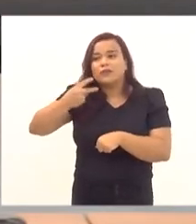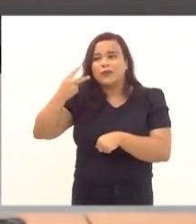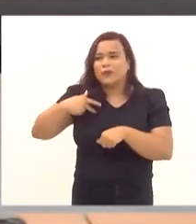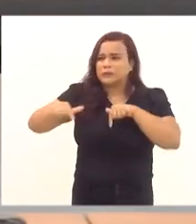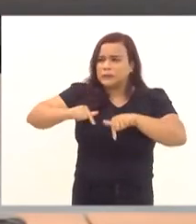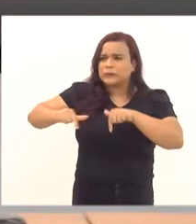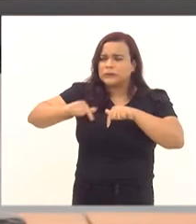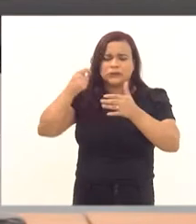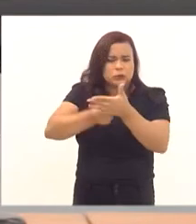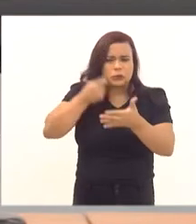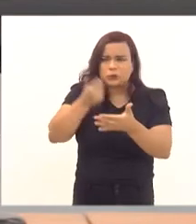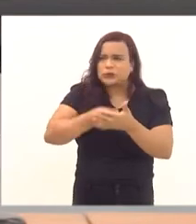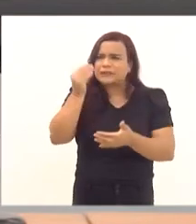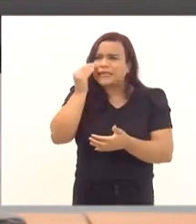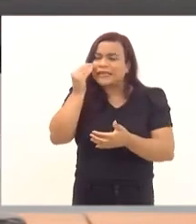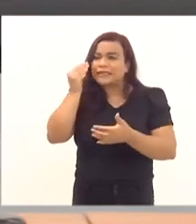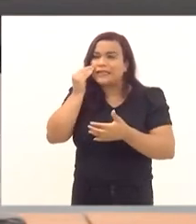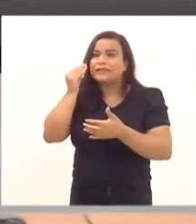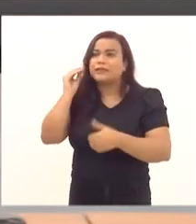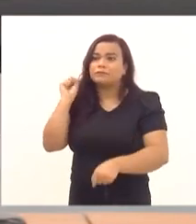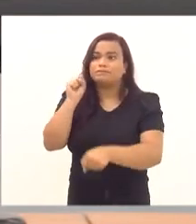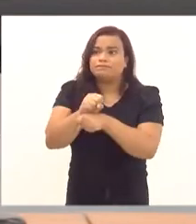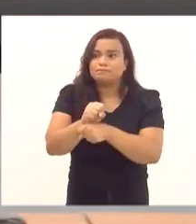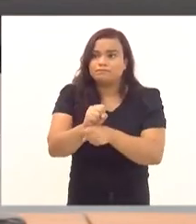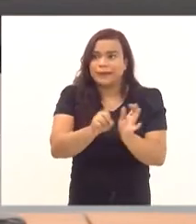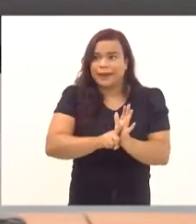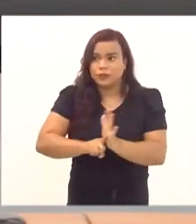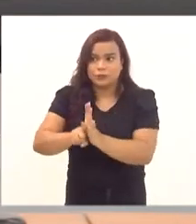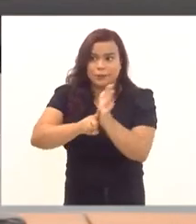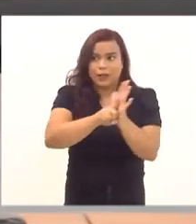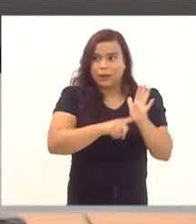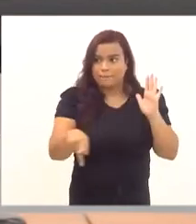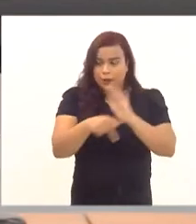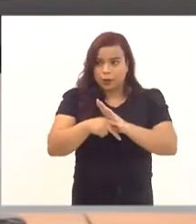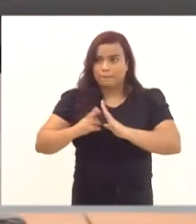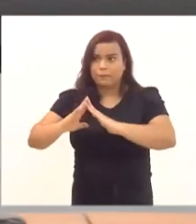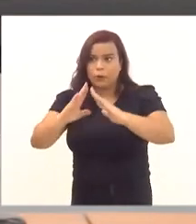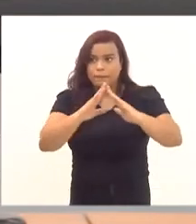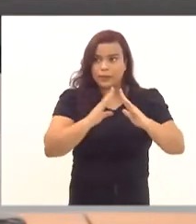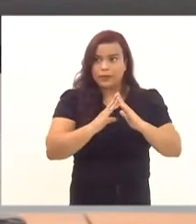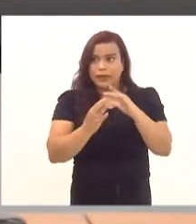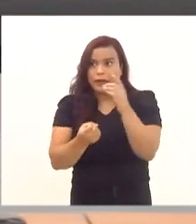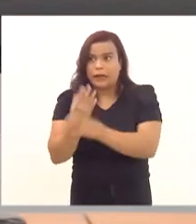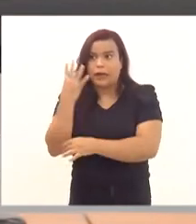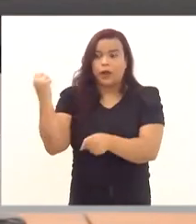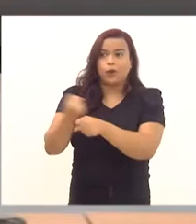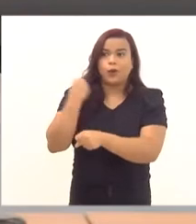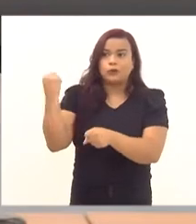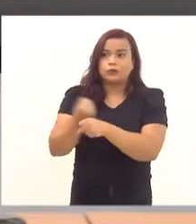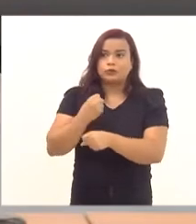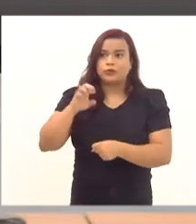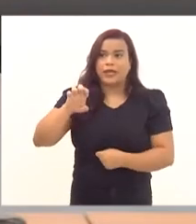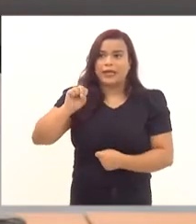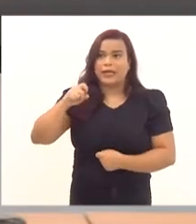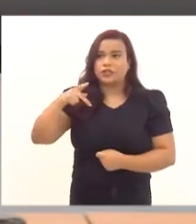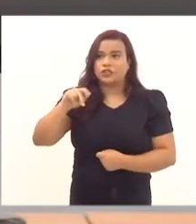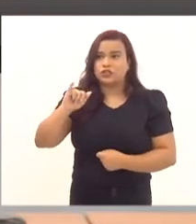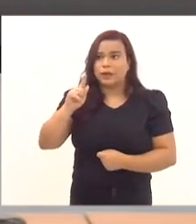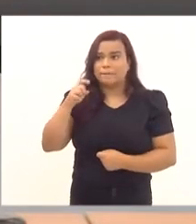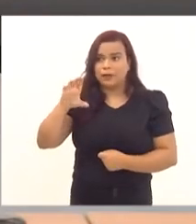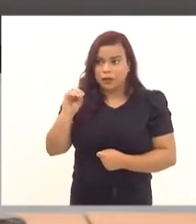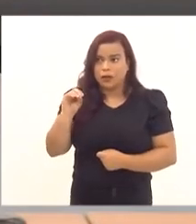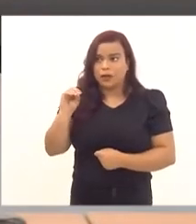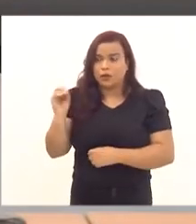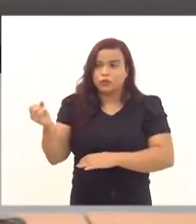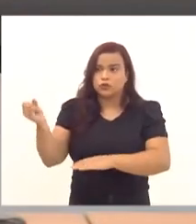luta para impedir que a especulação imobiliária Assim na verdade construísse um Espigão por